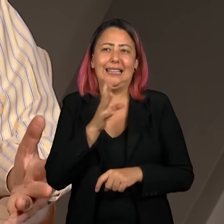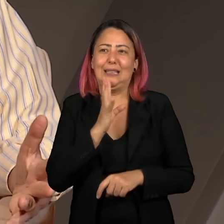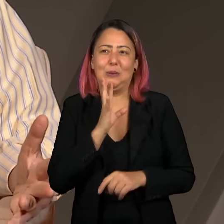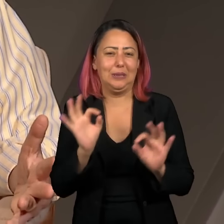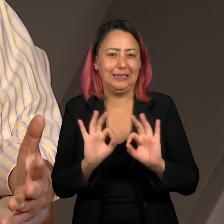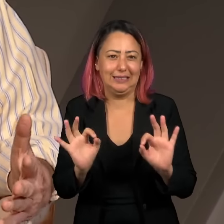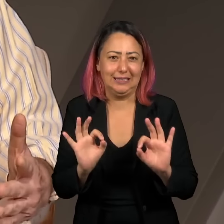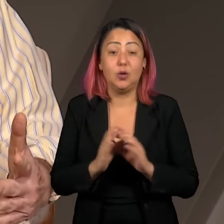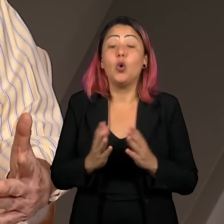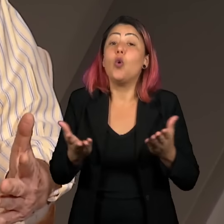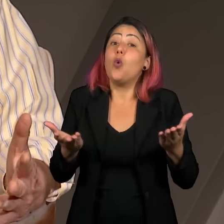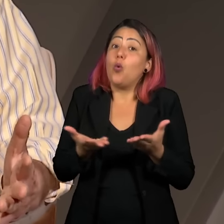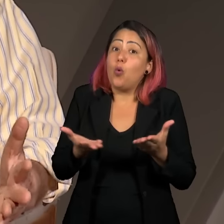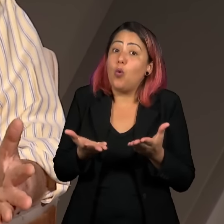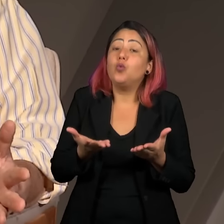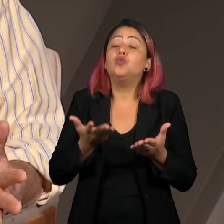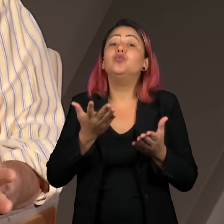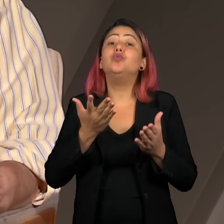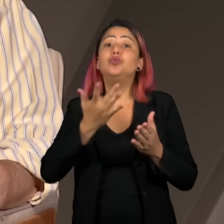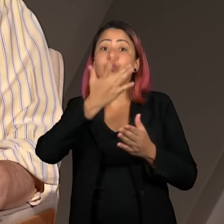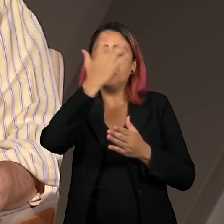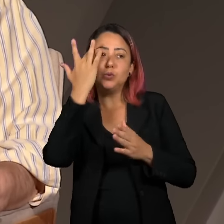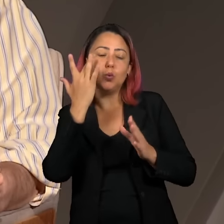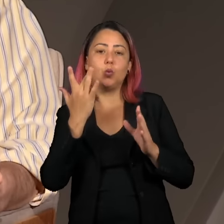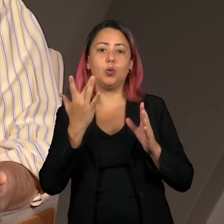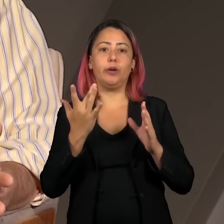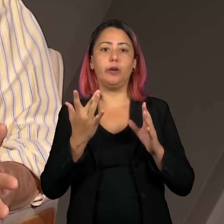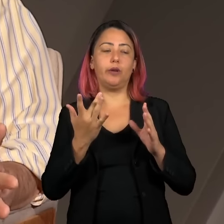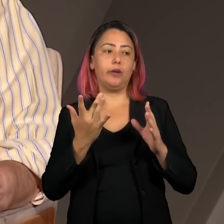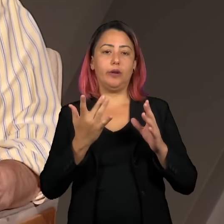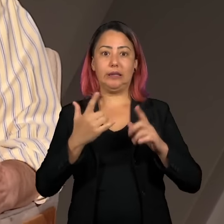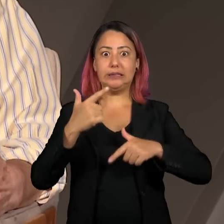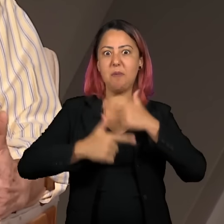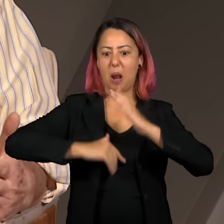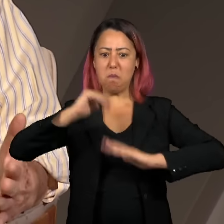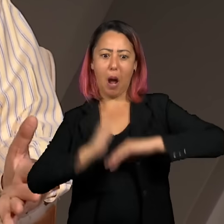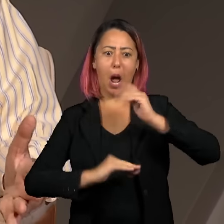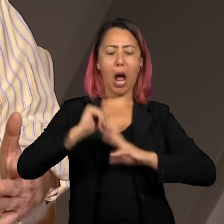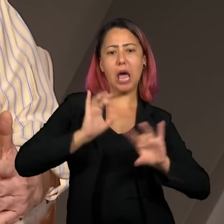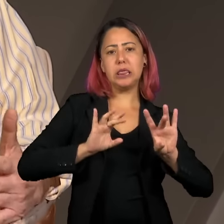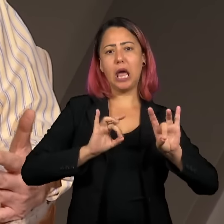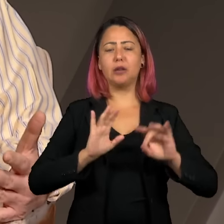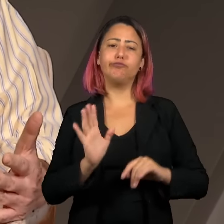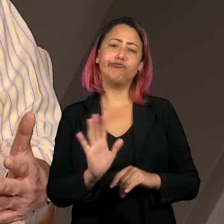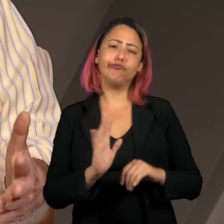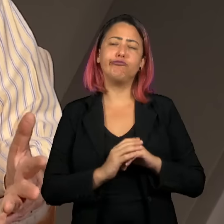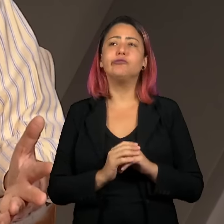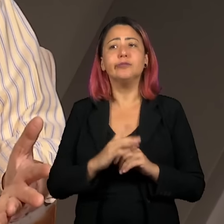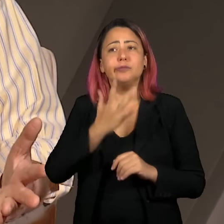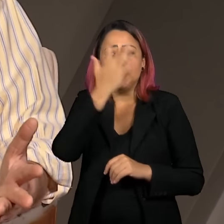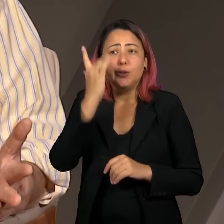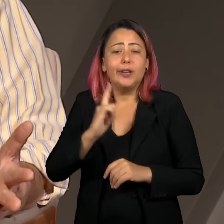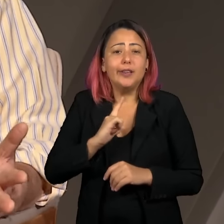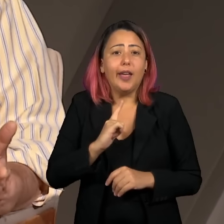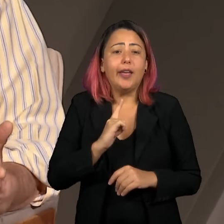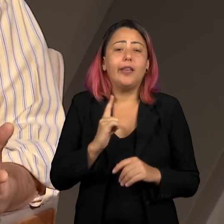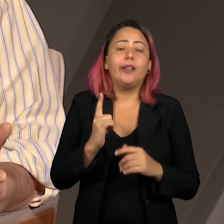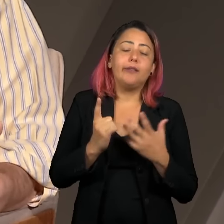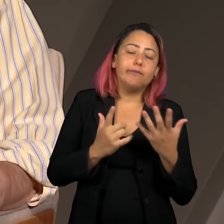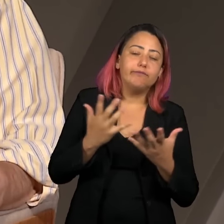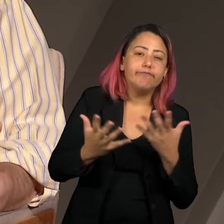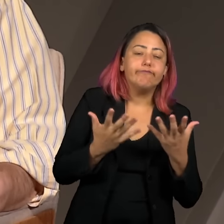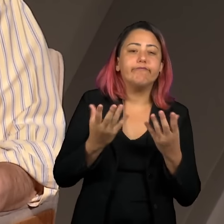hoje as pessoas não são técnico neófitos né hoje as pessoas têm algum